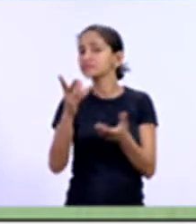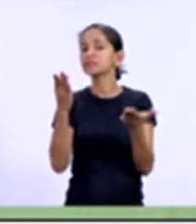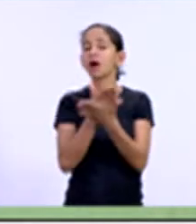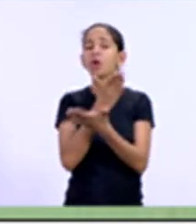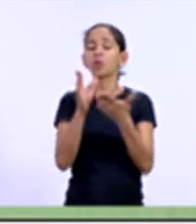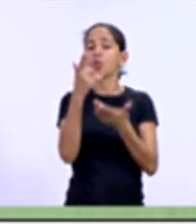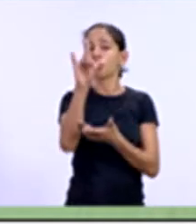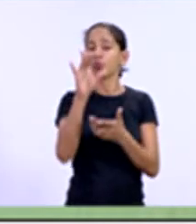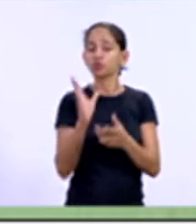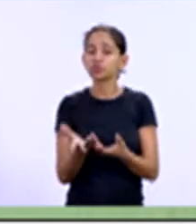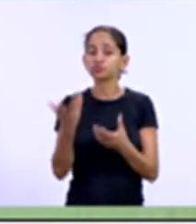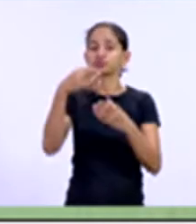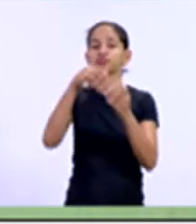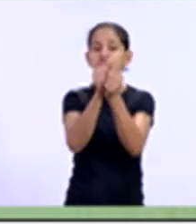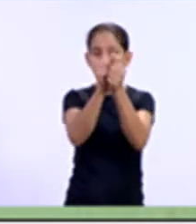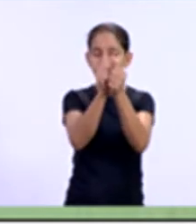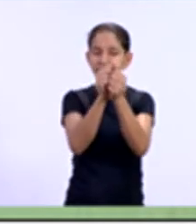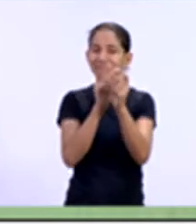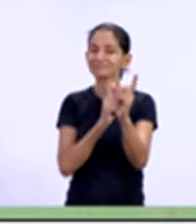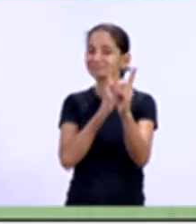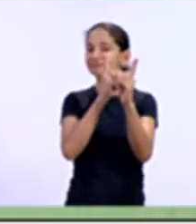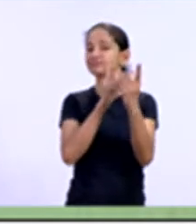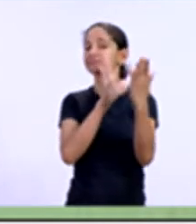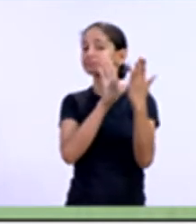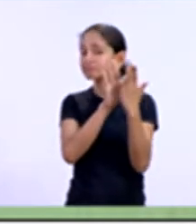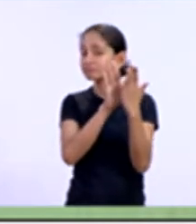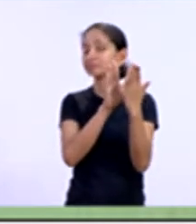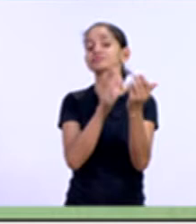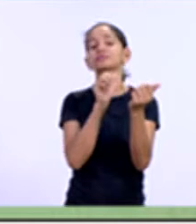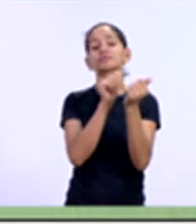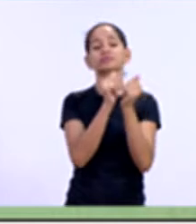momentos presenciais para atendimento de